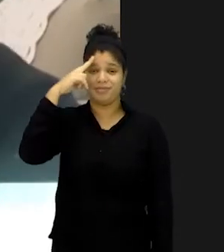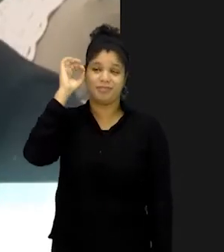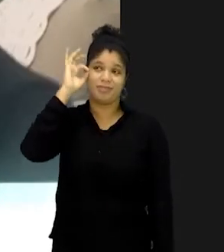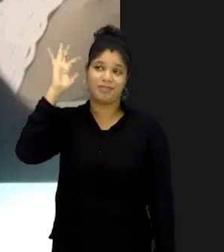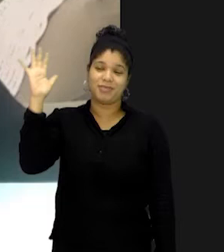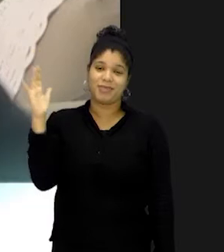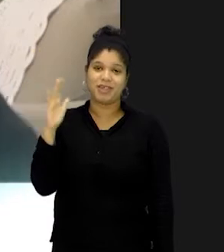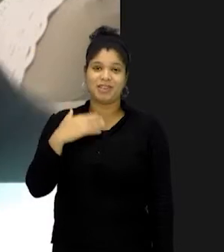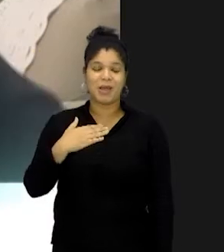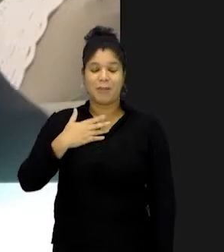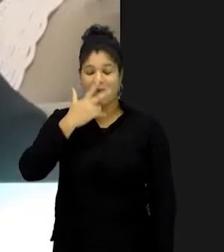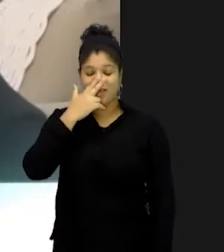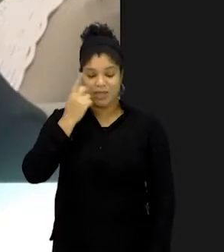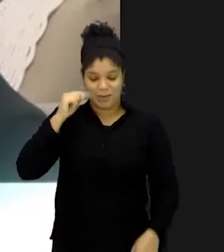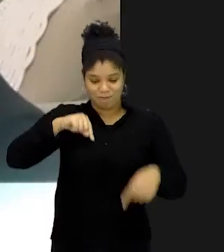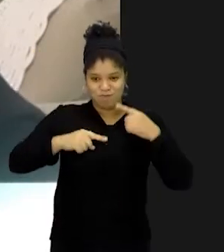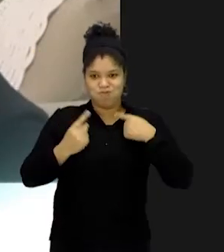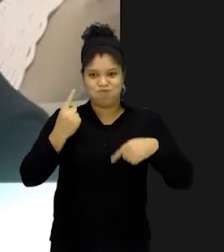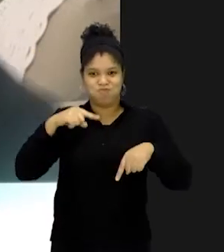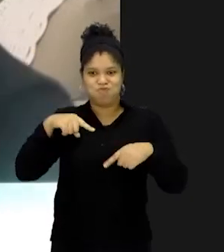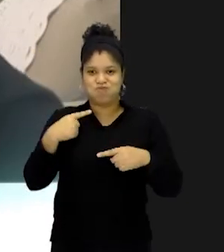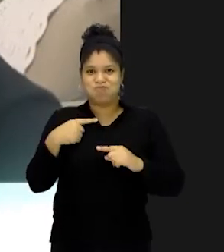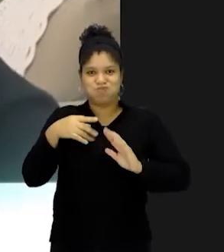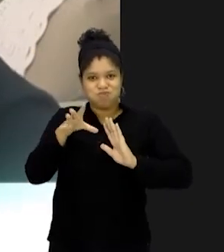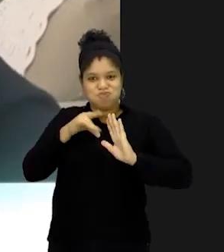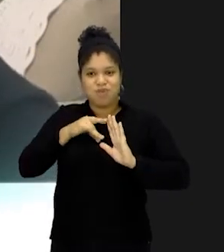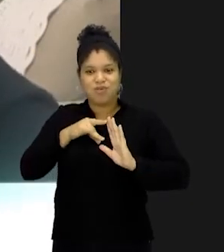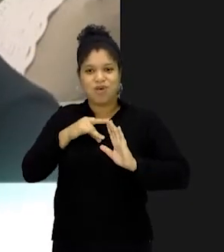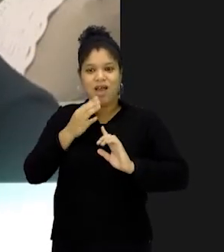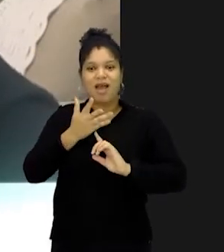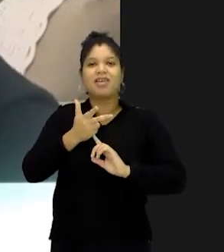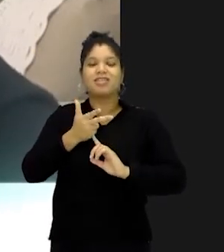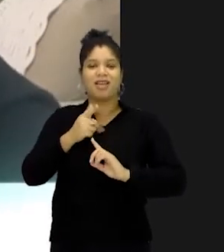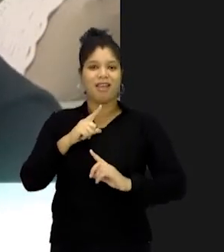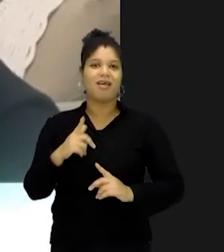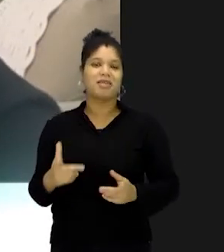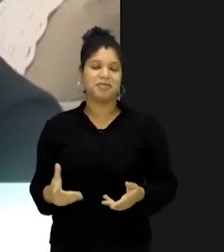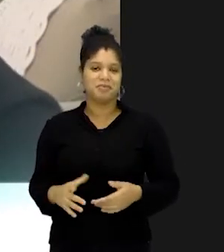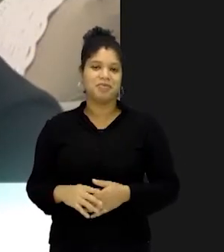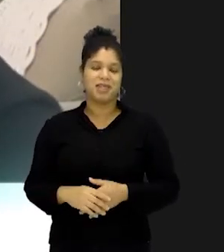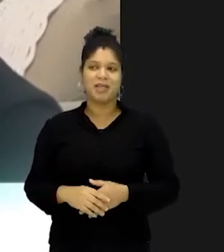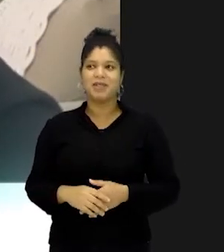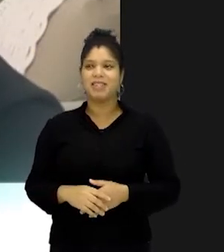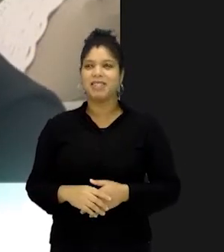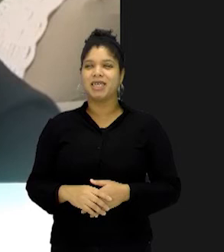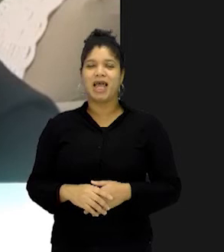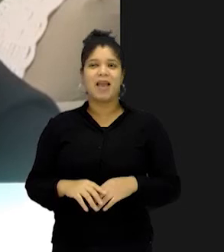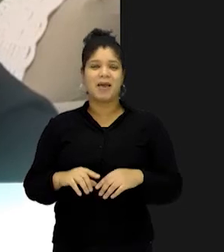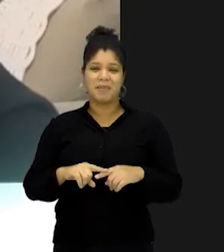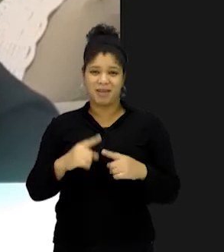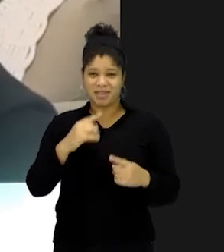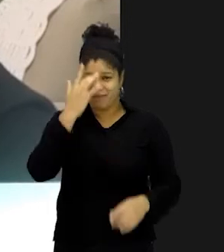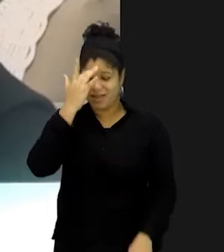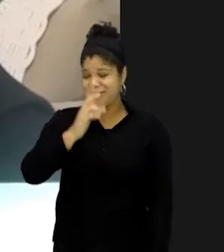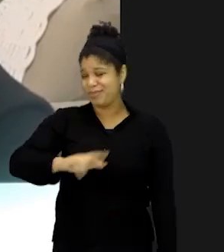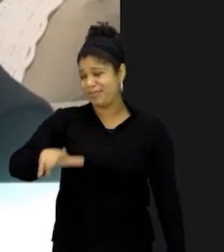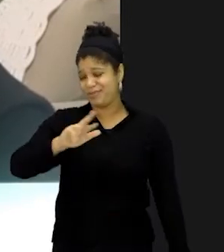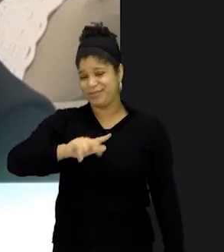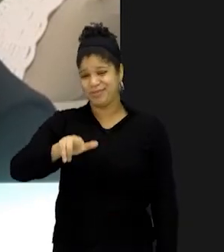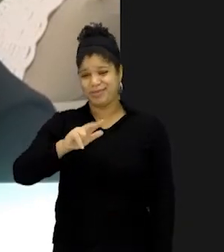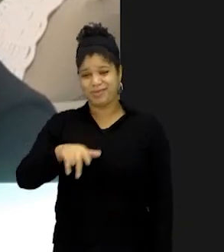então acho que eu não tenho como fazer outra coisa. Mas não é nada fácil, não. Viver de